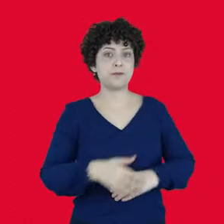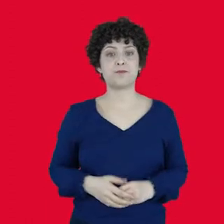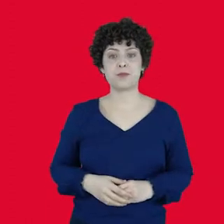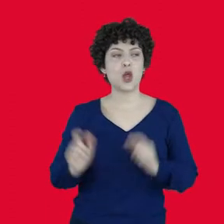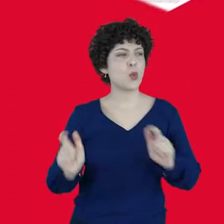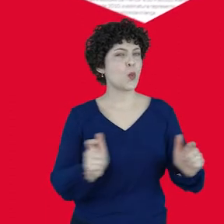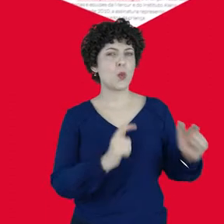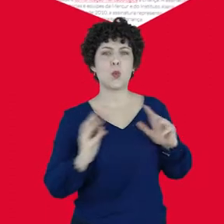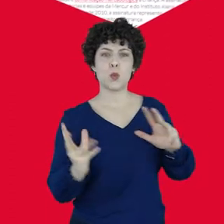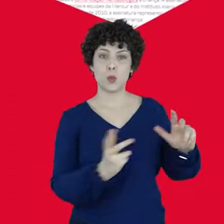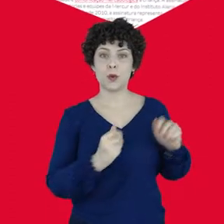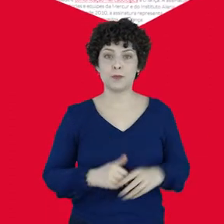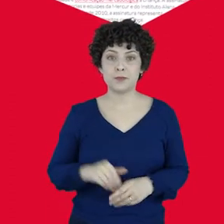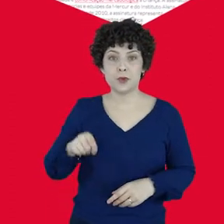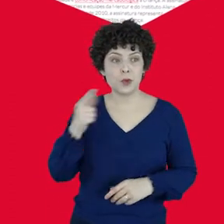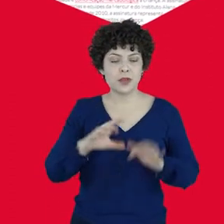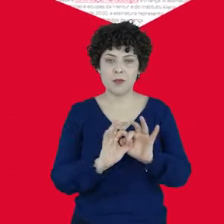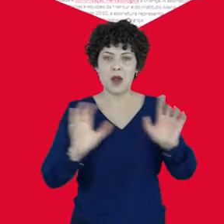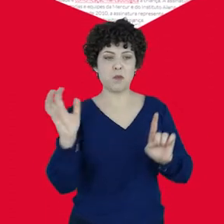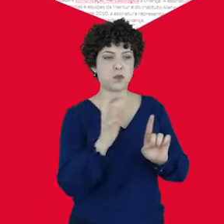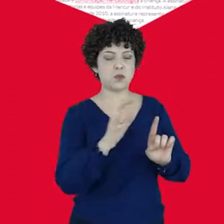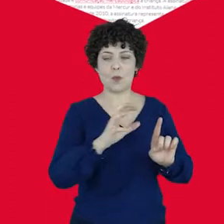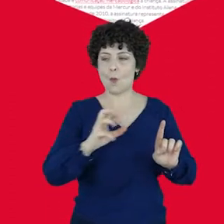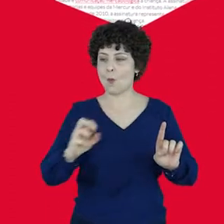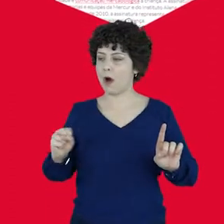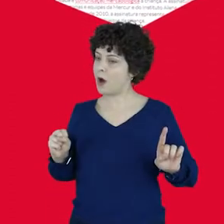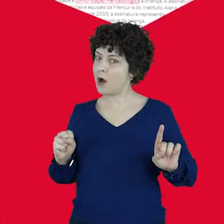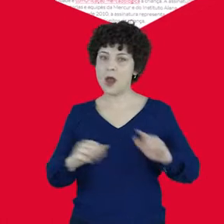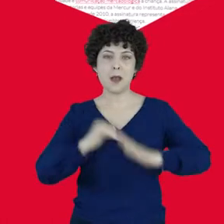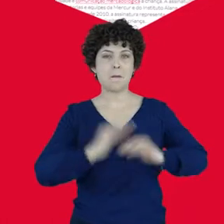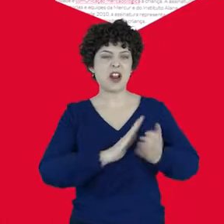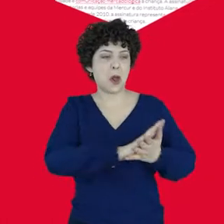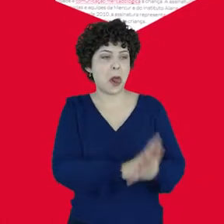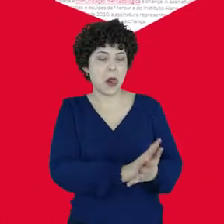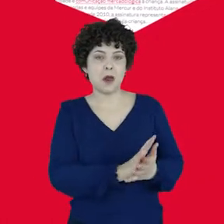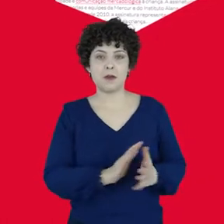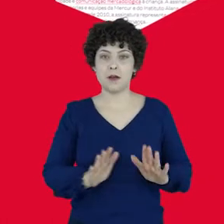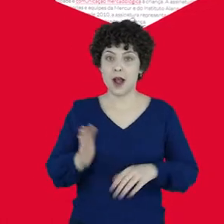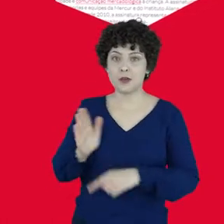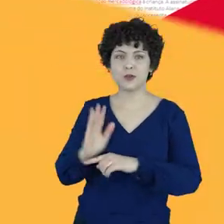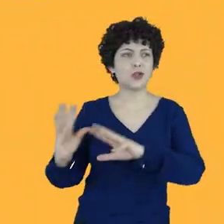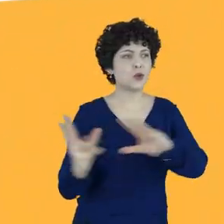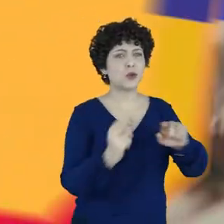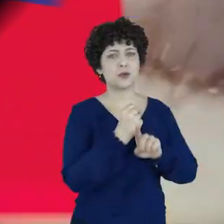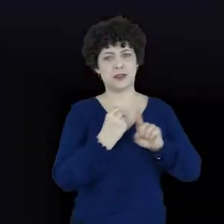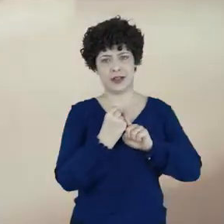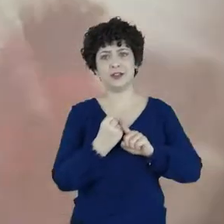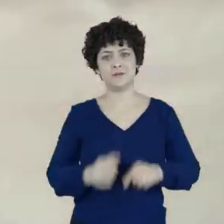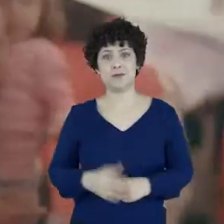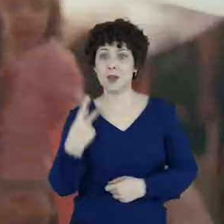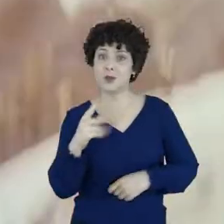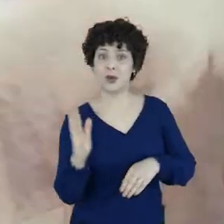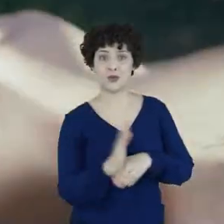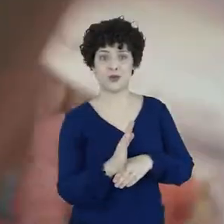em casa ou lá fora, em todos os lugares, para que sejam livres da pressão consumista e de práticas abusivas, com a ajuda